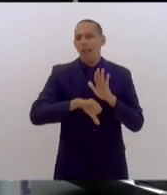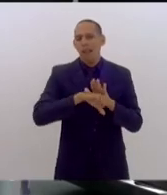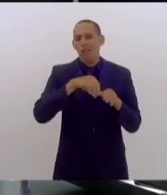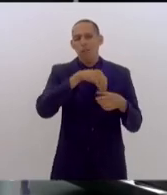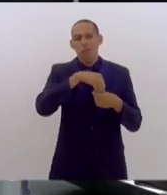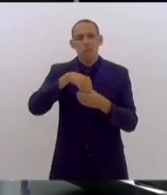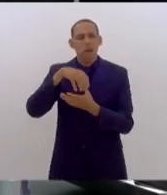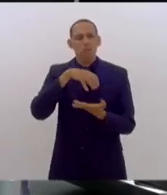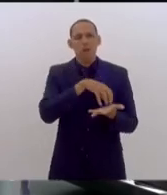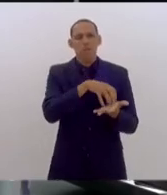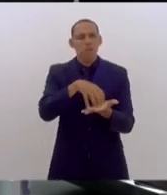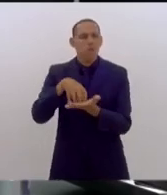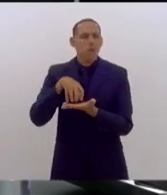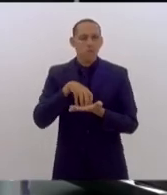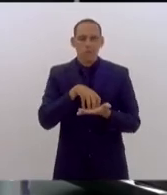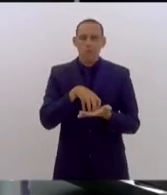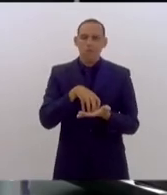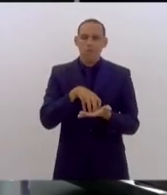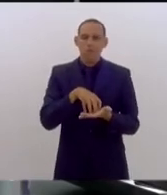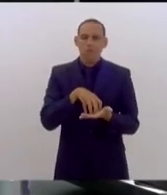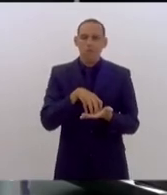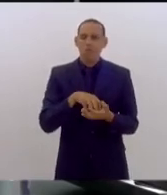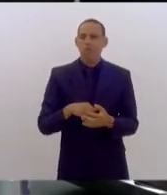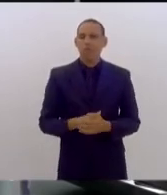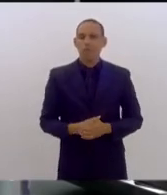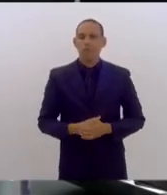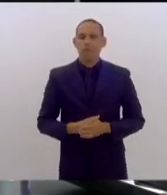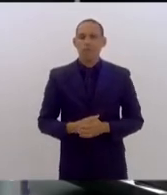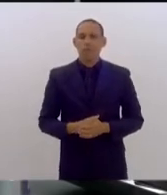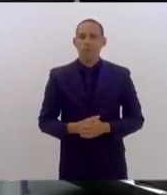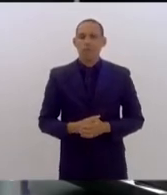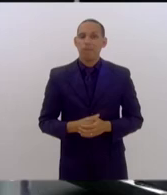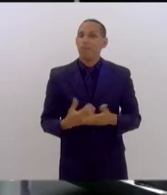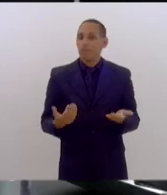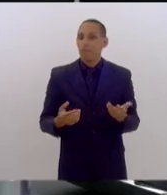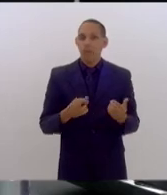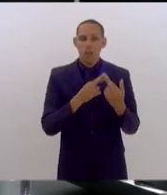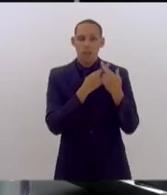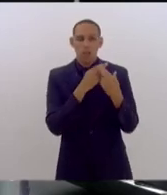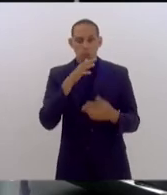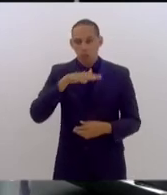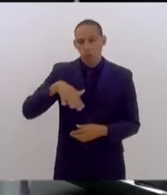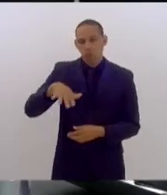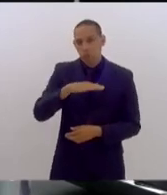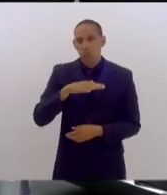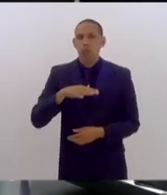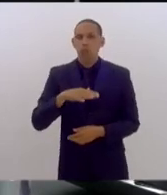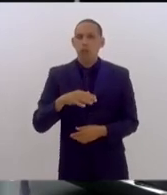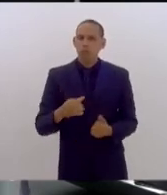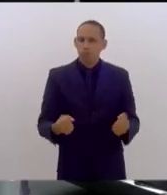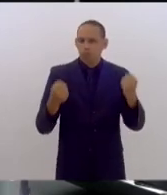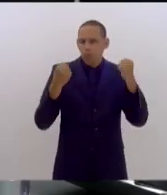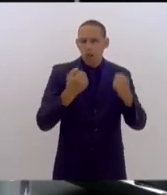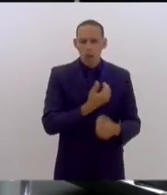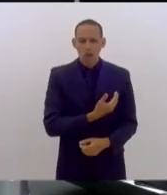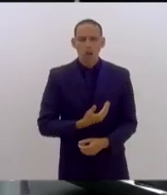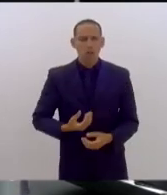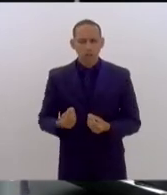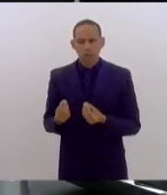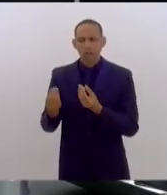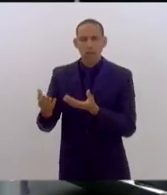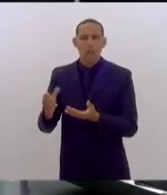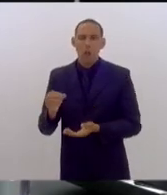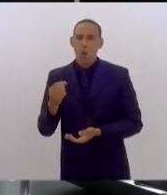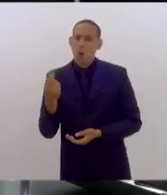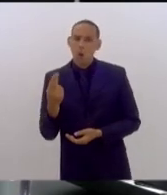E como que é como que como que os responsáveis seja o poder concedente seja a